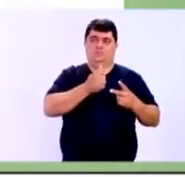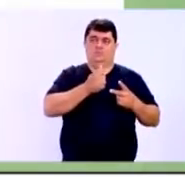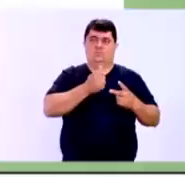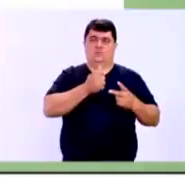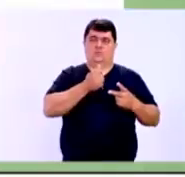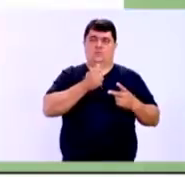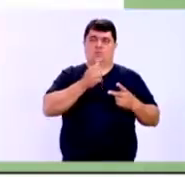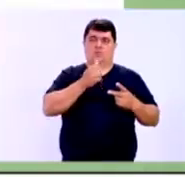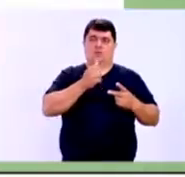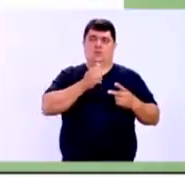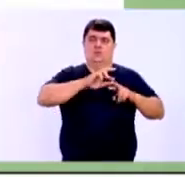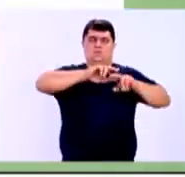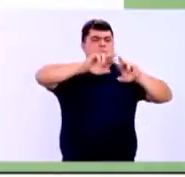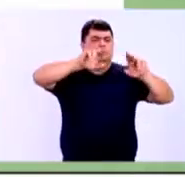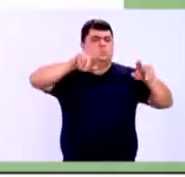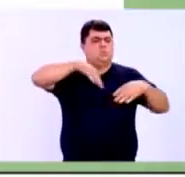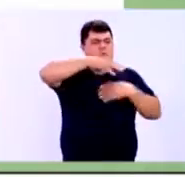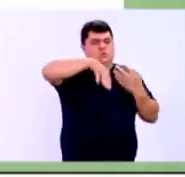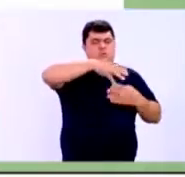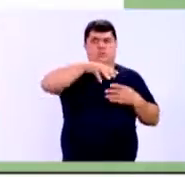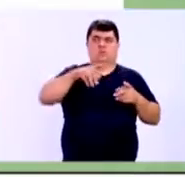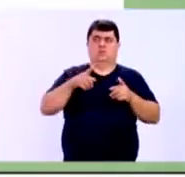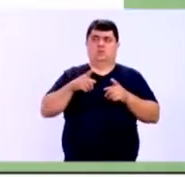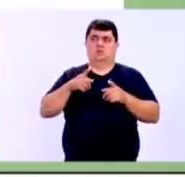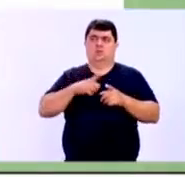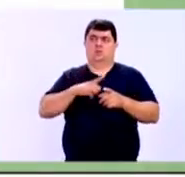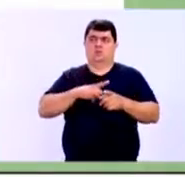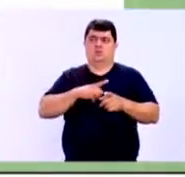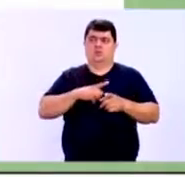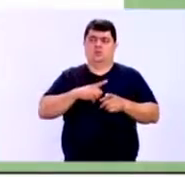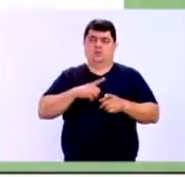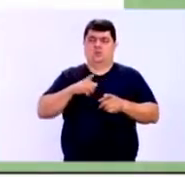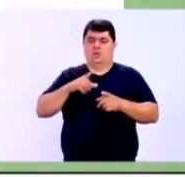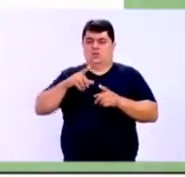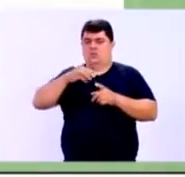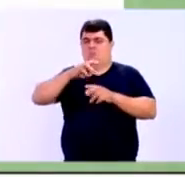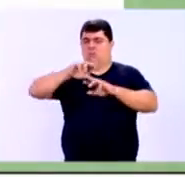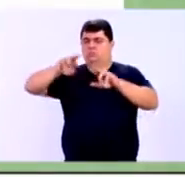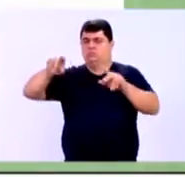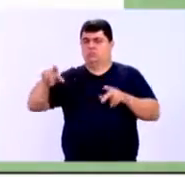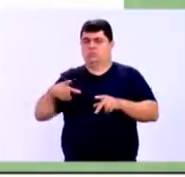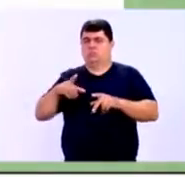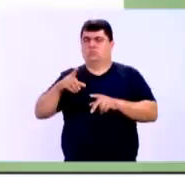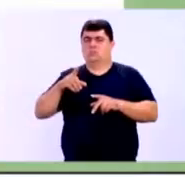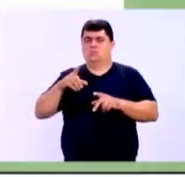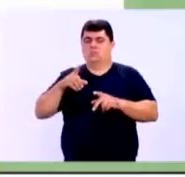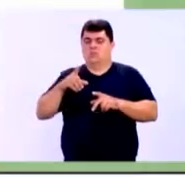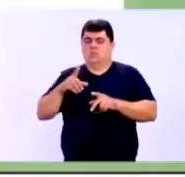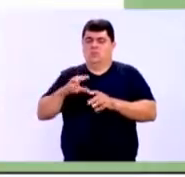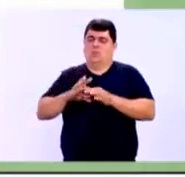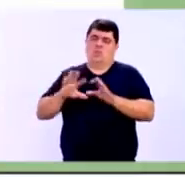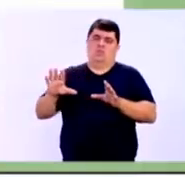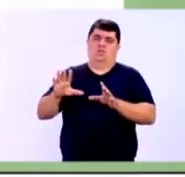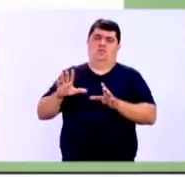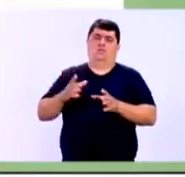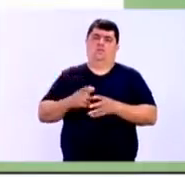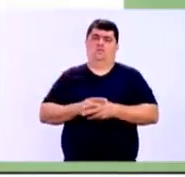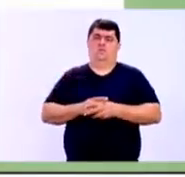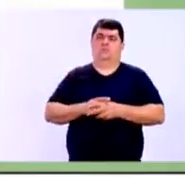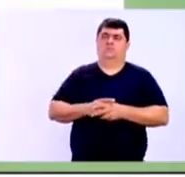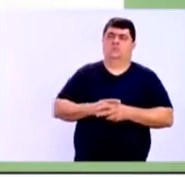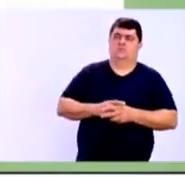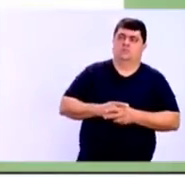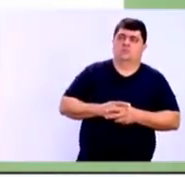conta mercadorias mistas e conta mercadorias desdobradas. Enquanto o inventário permanente se divide